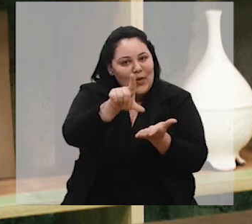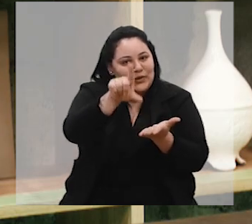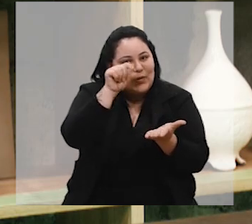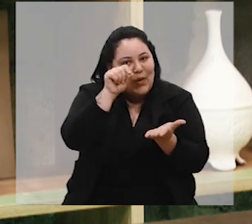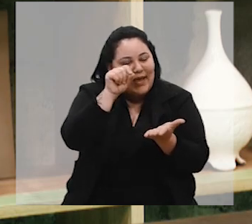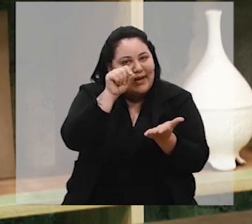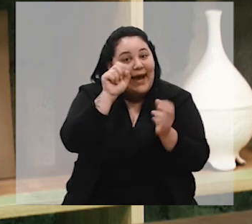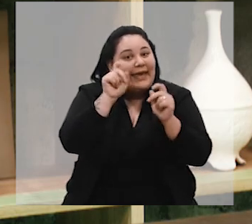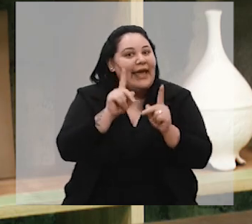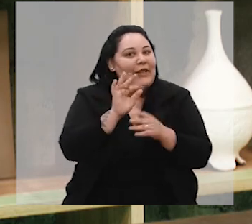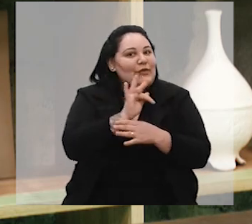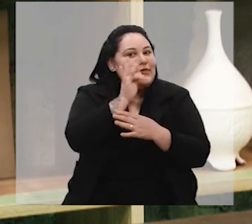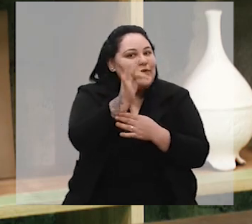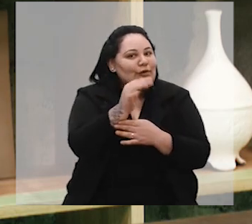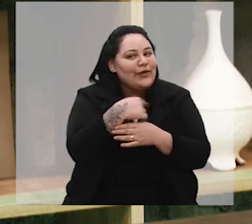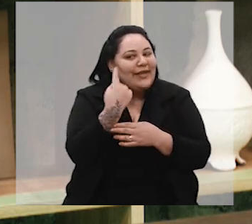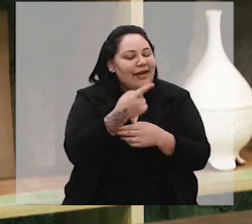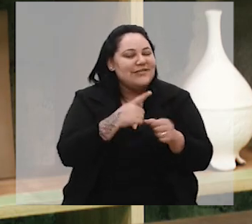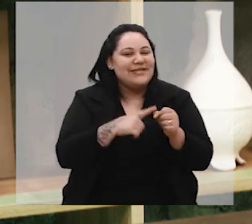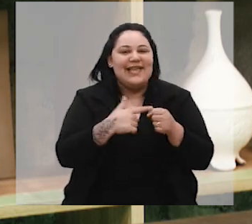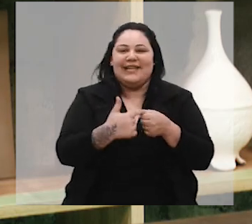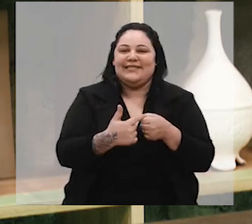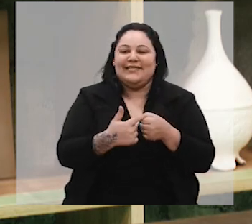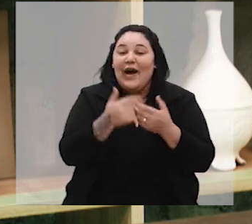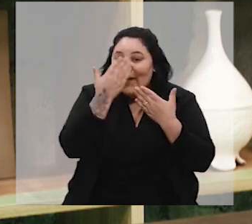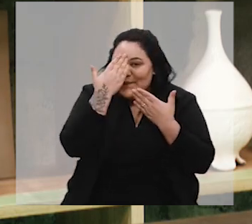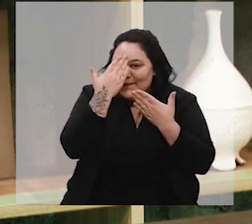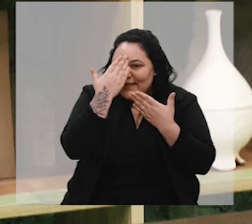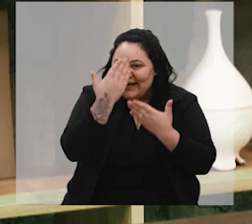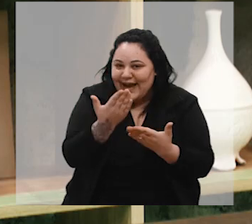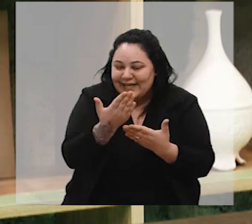quem terá nas mãos aí o futuro da nossa cidade.